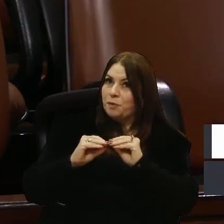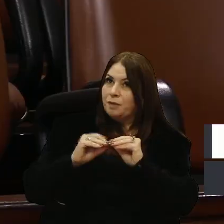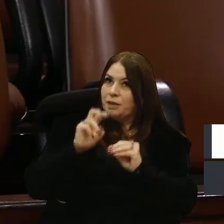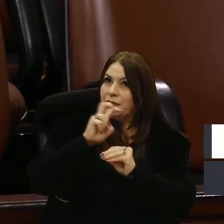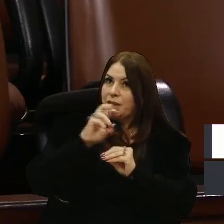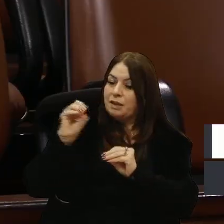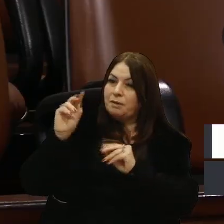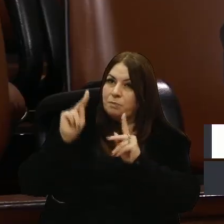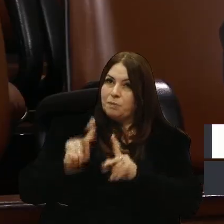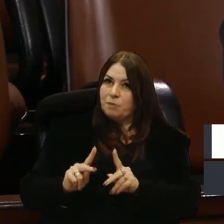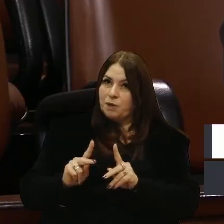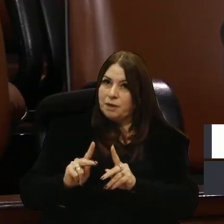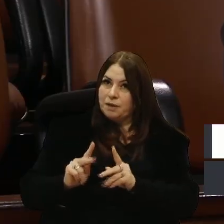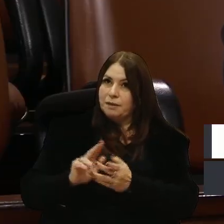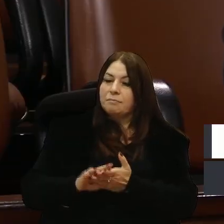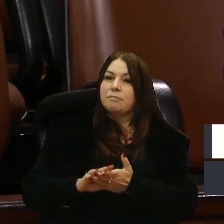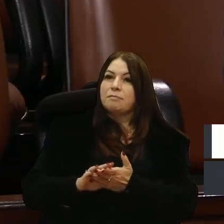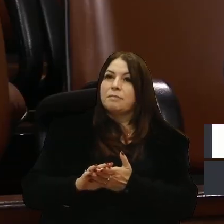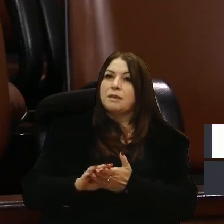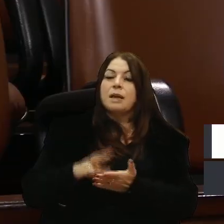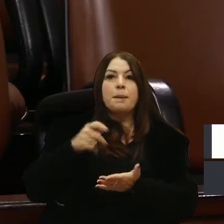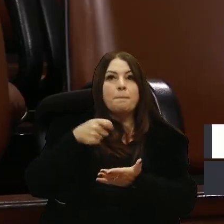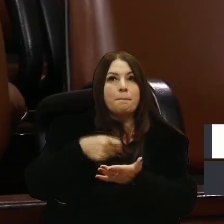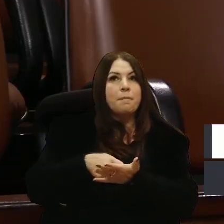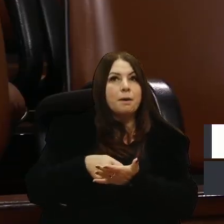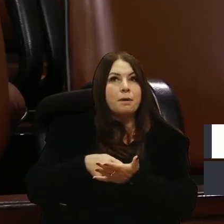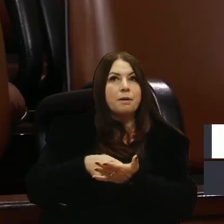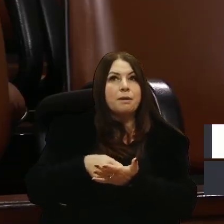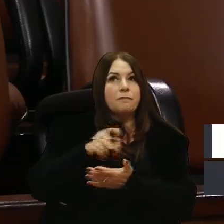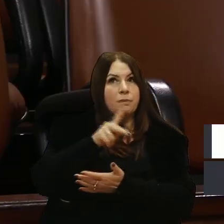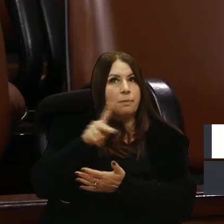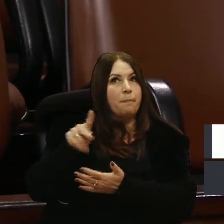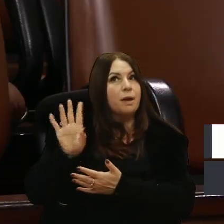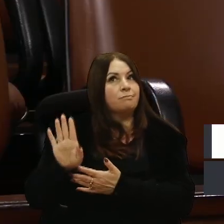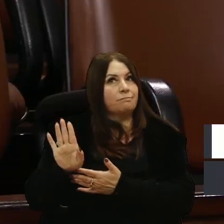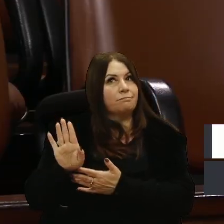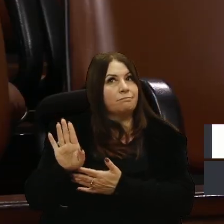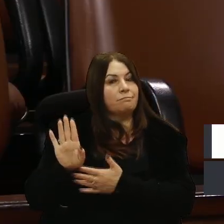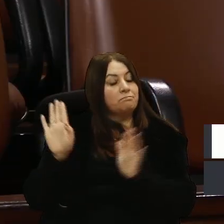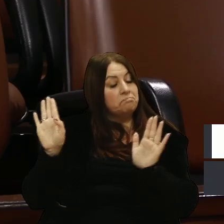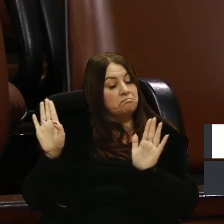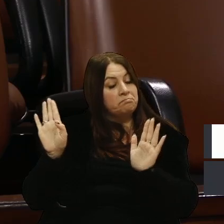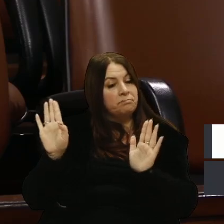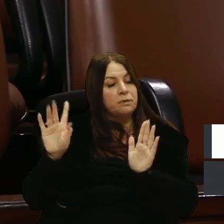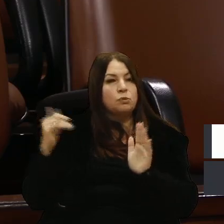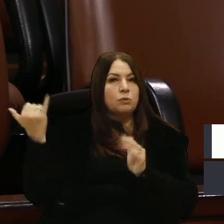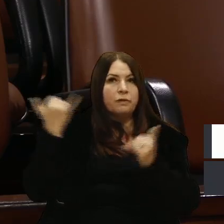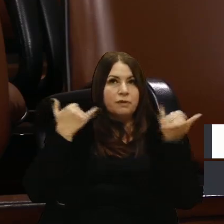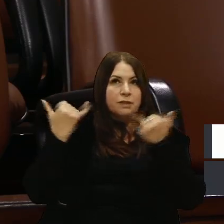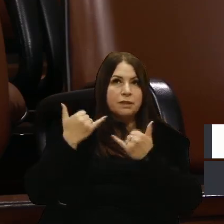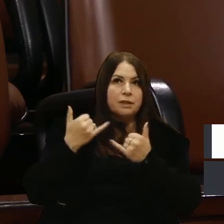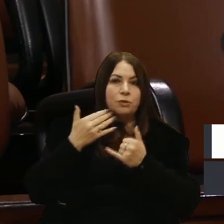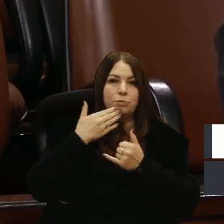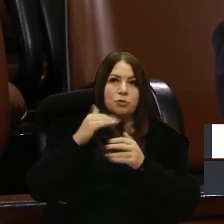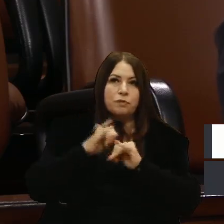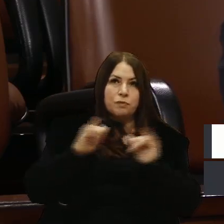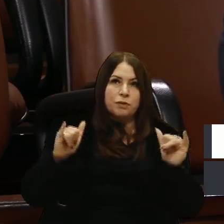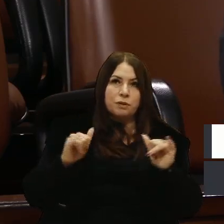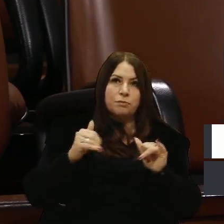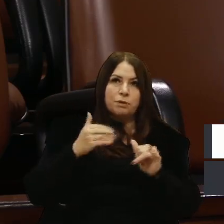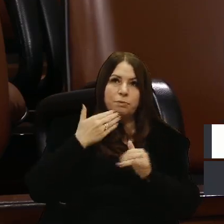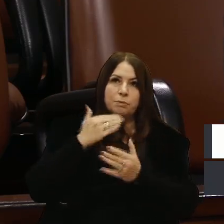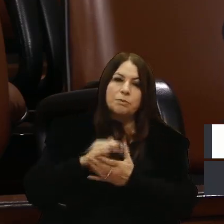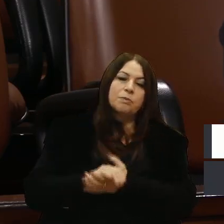500 pessoas, que quem pagou foi a PPP, pelo menos é isso que nos falaram no pedido de informação que foi